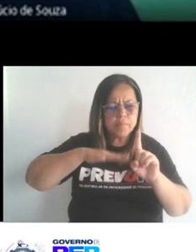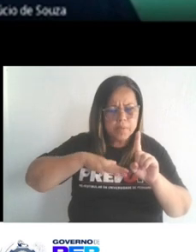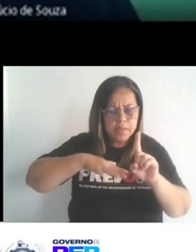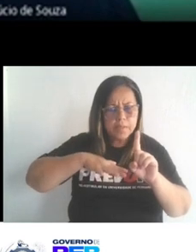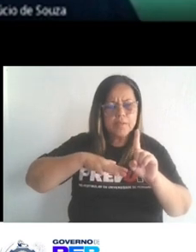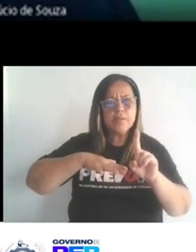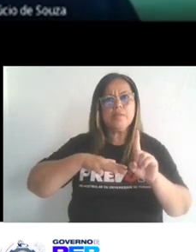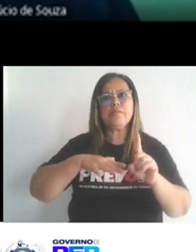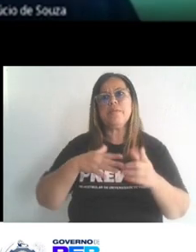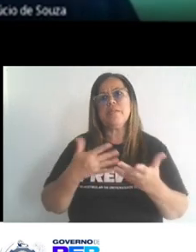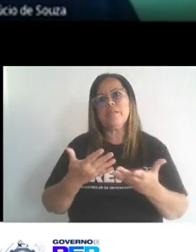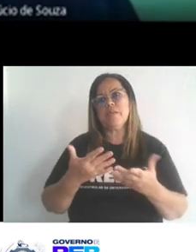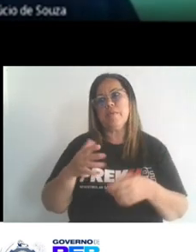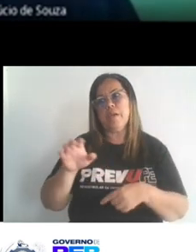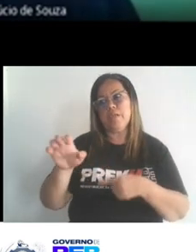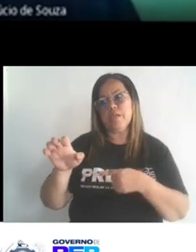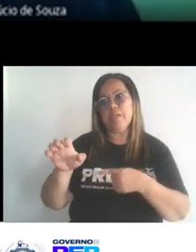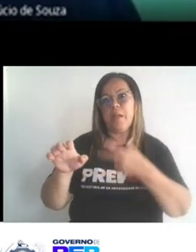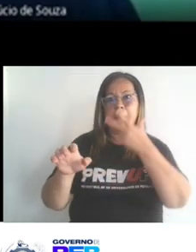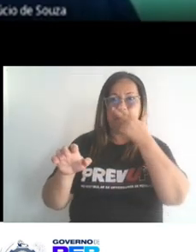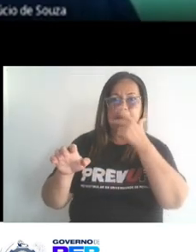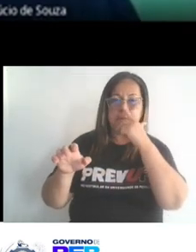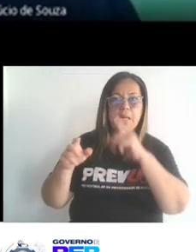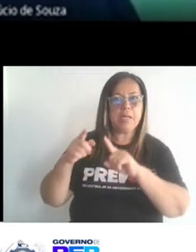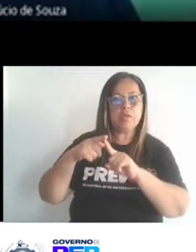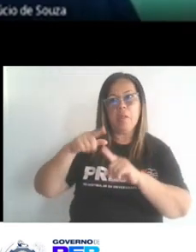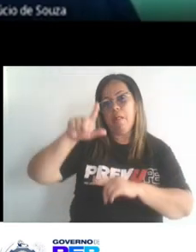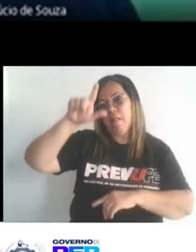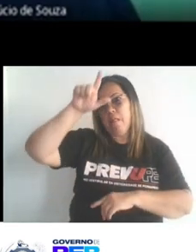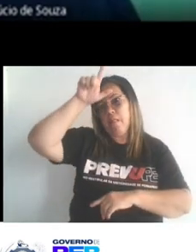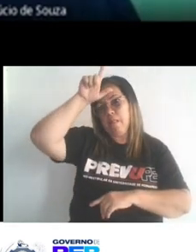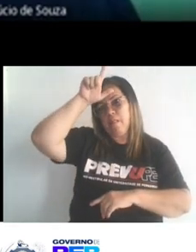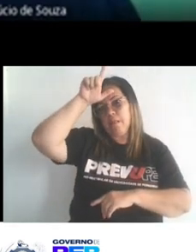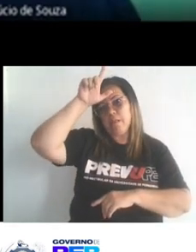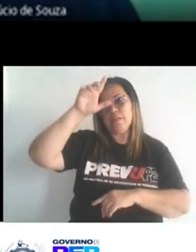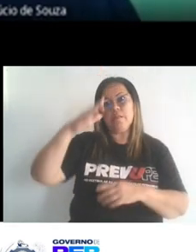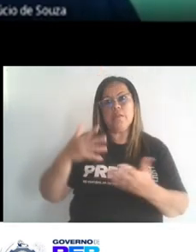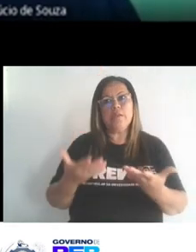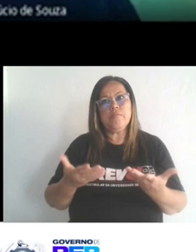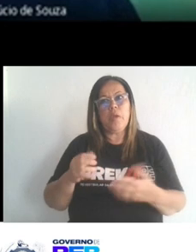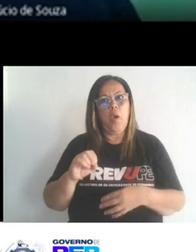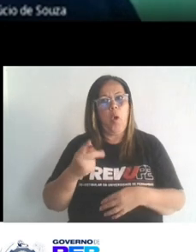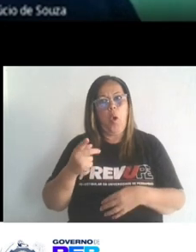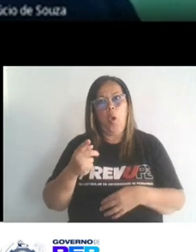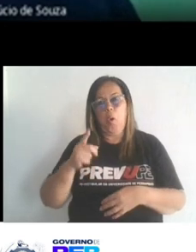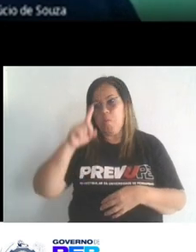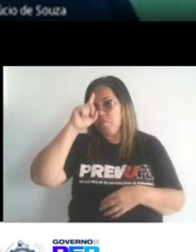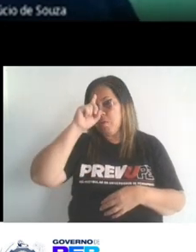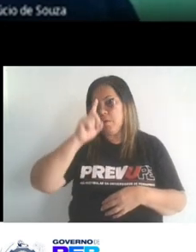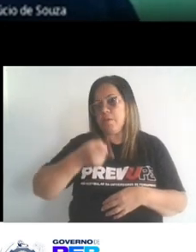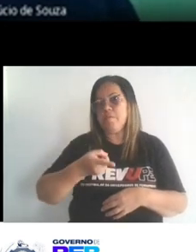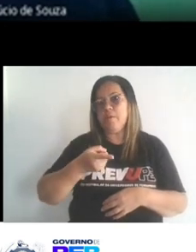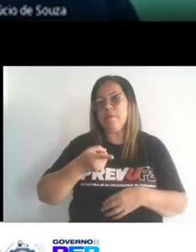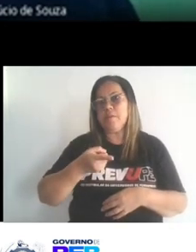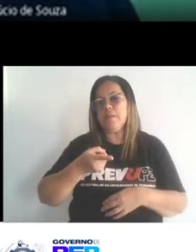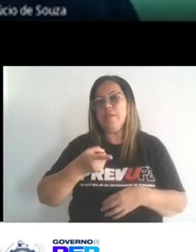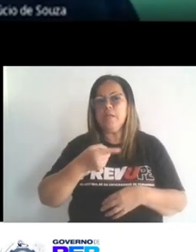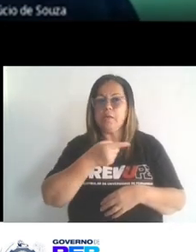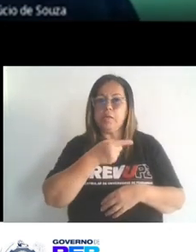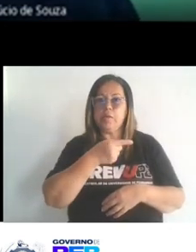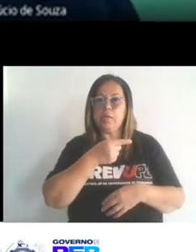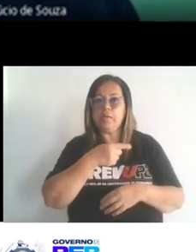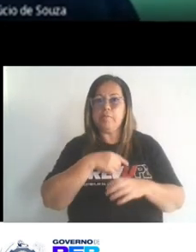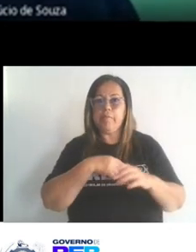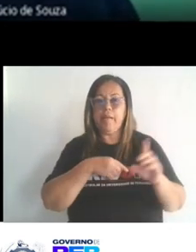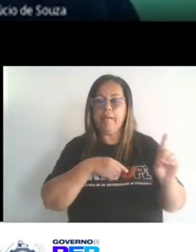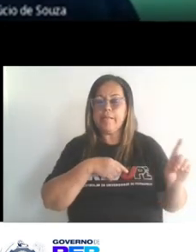o homem à esquerda parece ser algum tipo de líder ou autoridade ao qual o homem representado à direita se sujeita